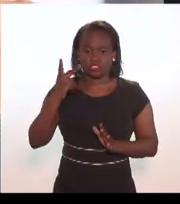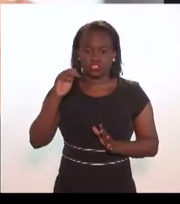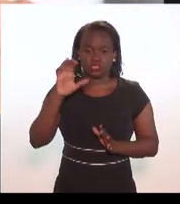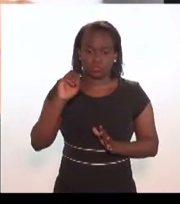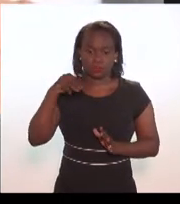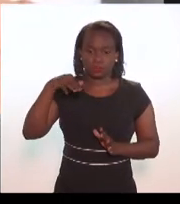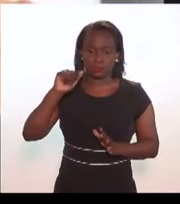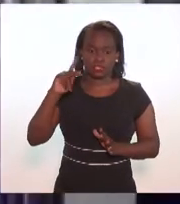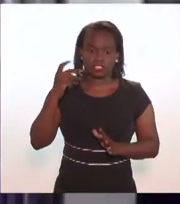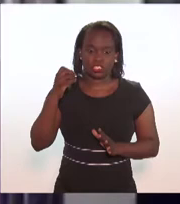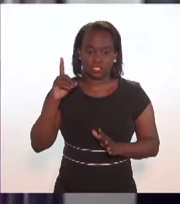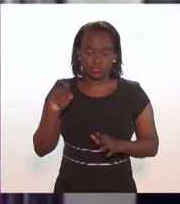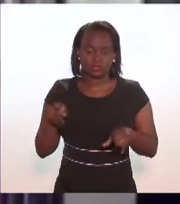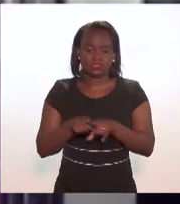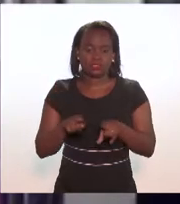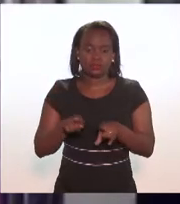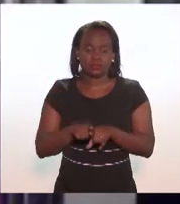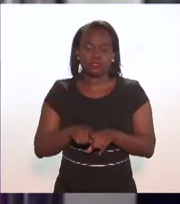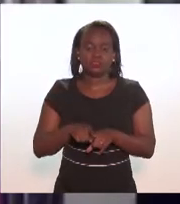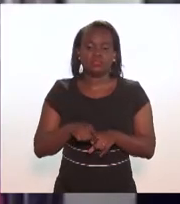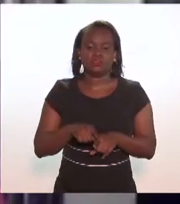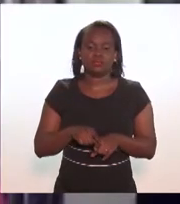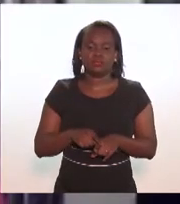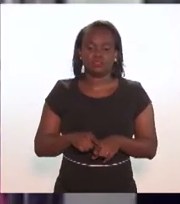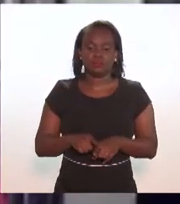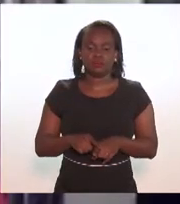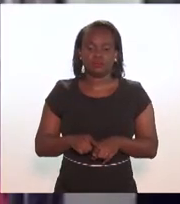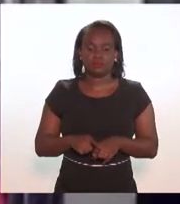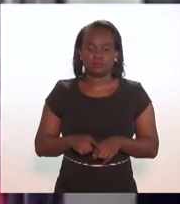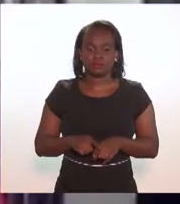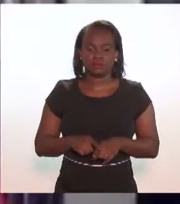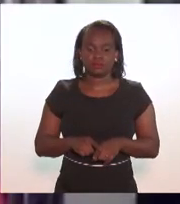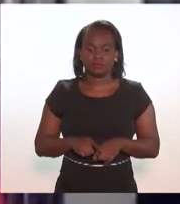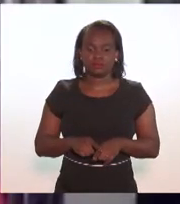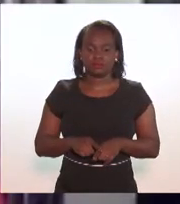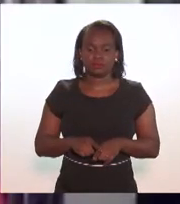Machado e ao nobre deputado